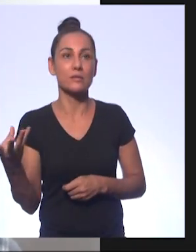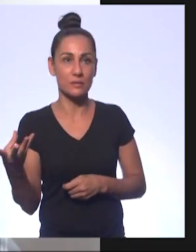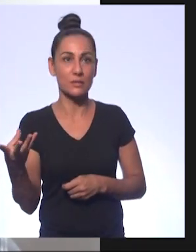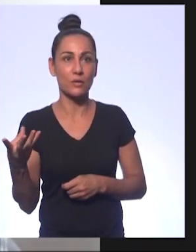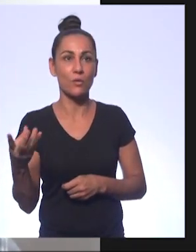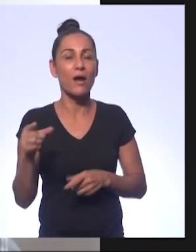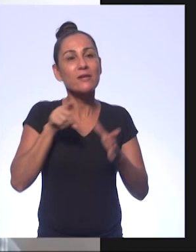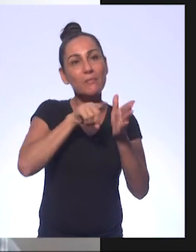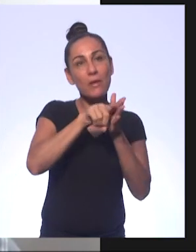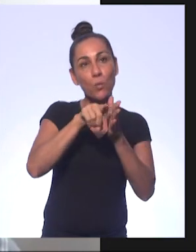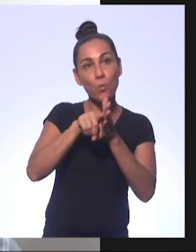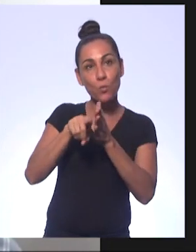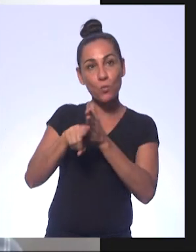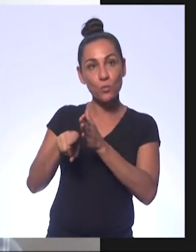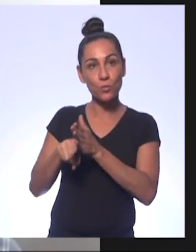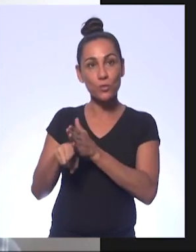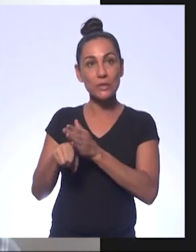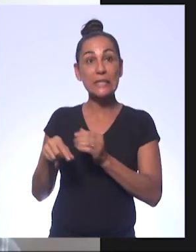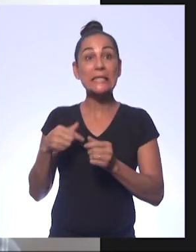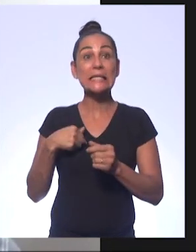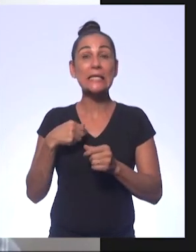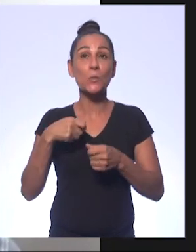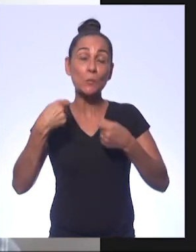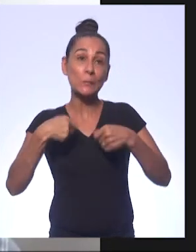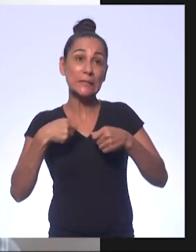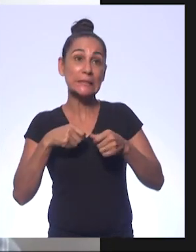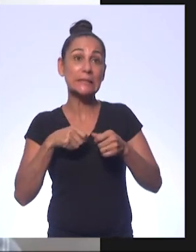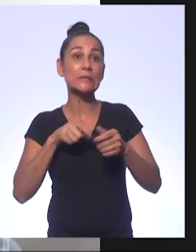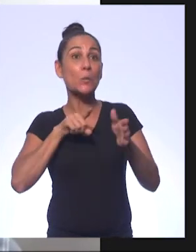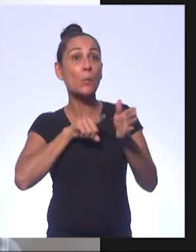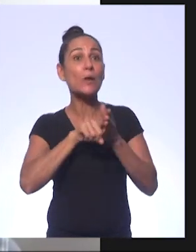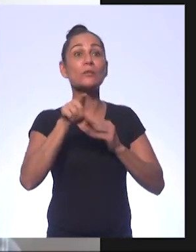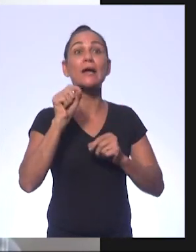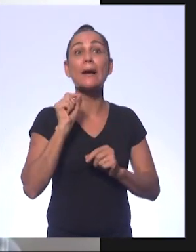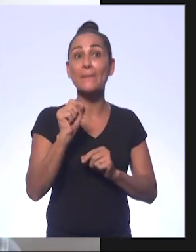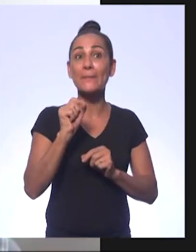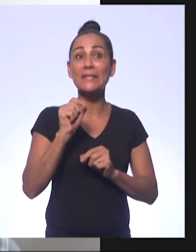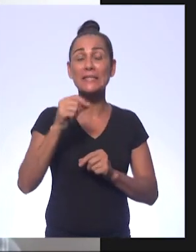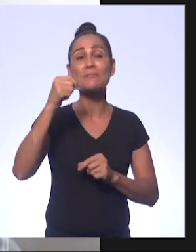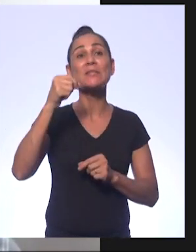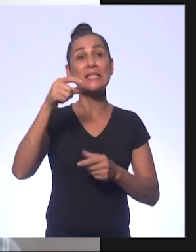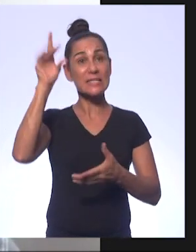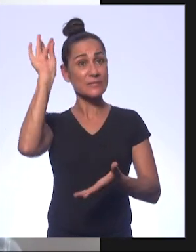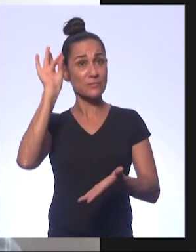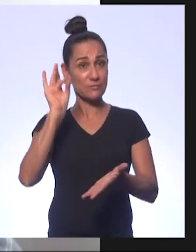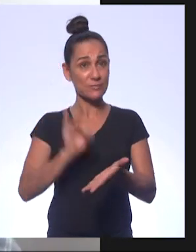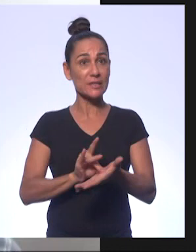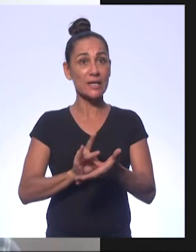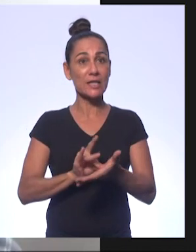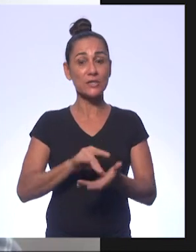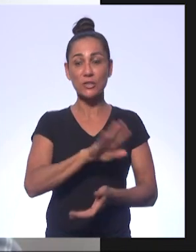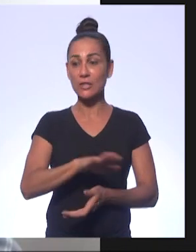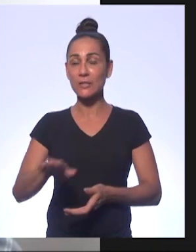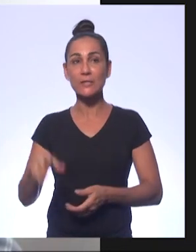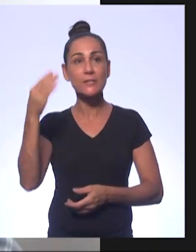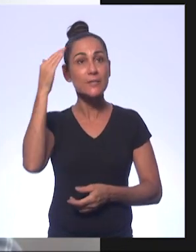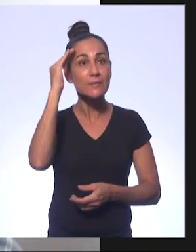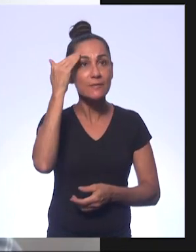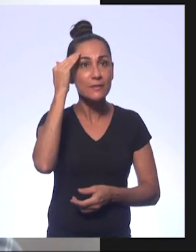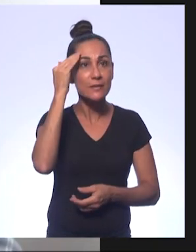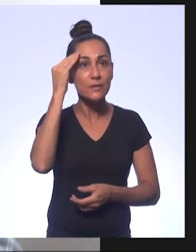as perguntas que eu devo fazer para ter certeza de que a criança entendeu o